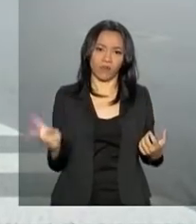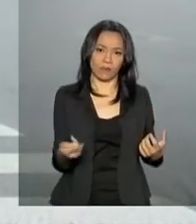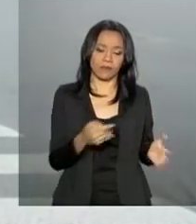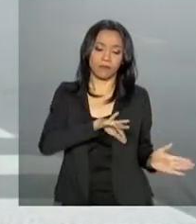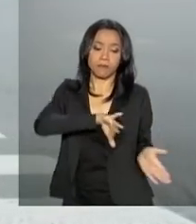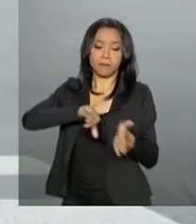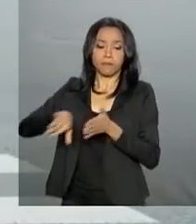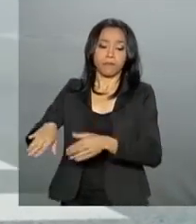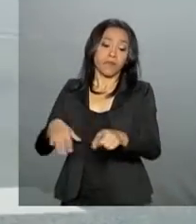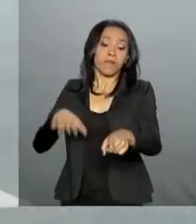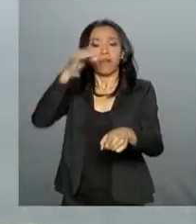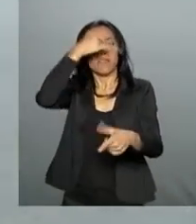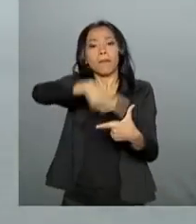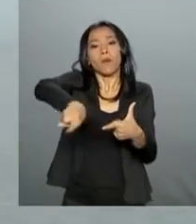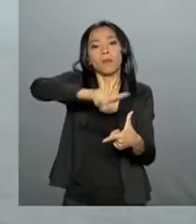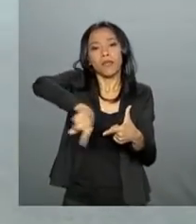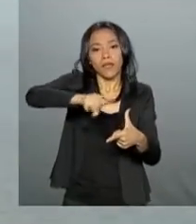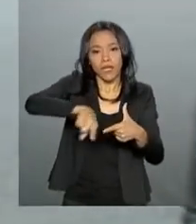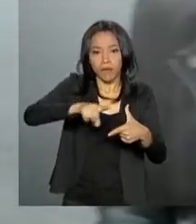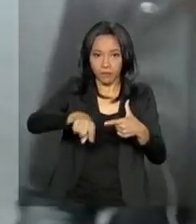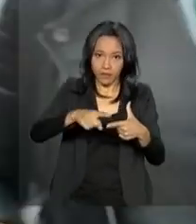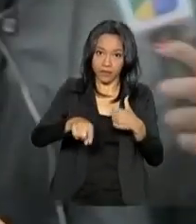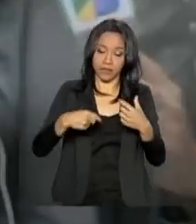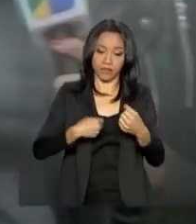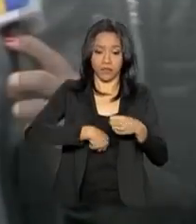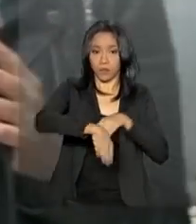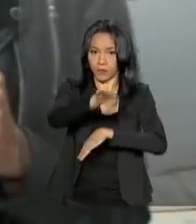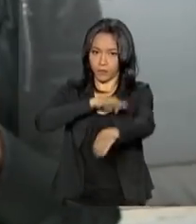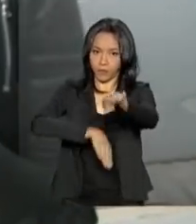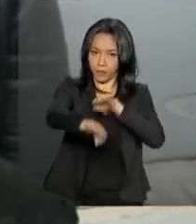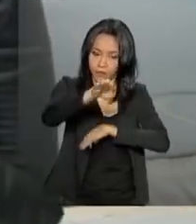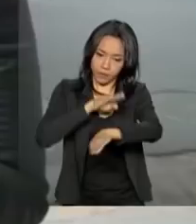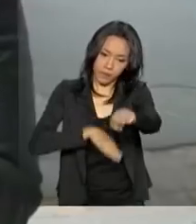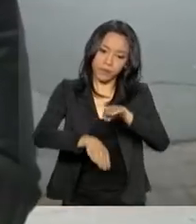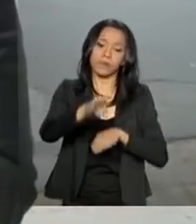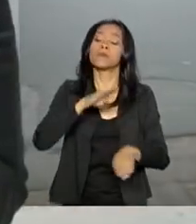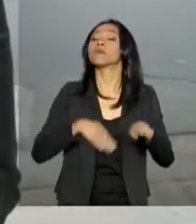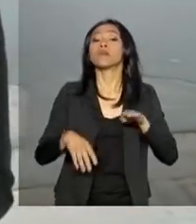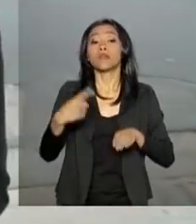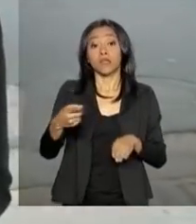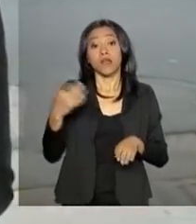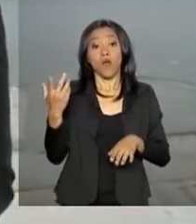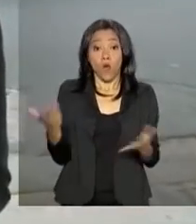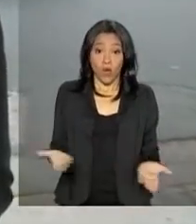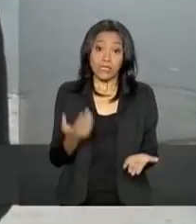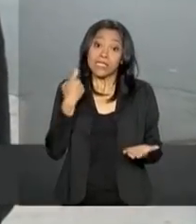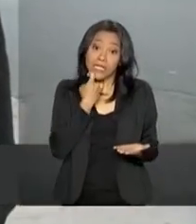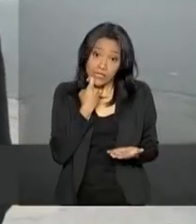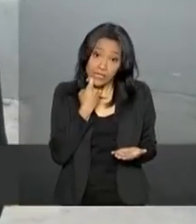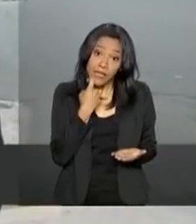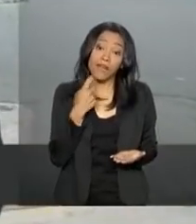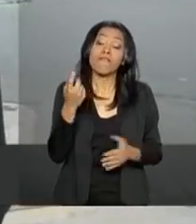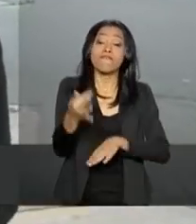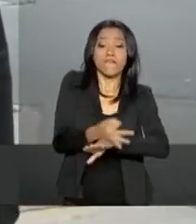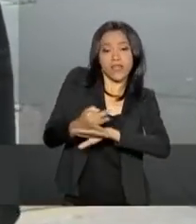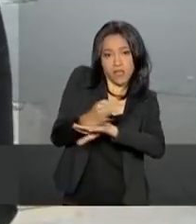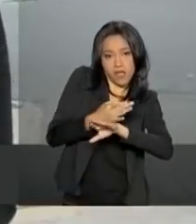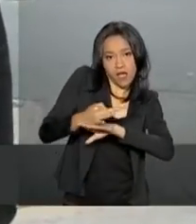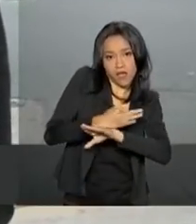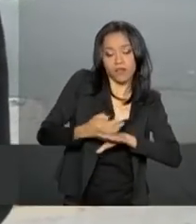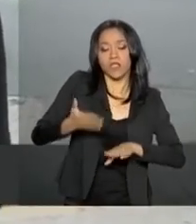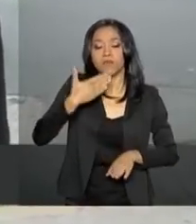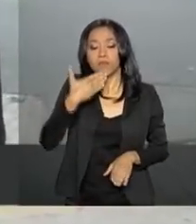cidade que tem quase 3 milhões de habitantes autoridades decretaram feriado na sexta-feira e pediram que os